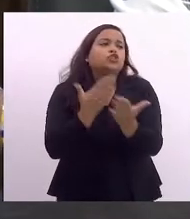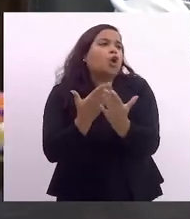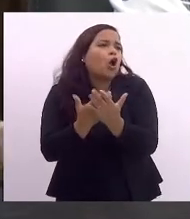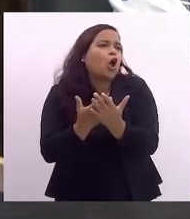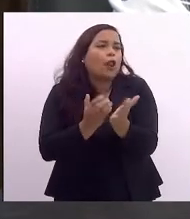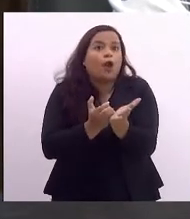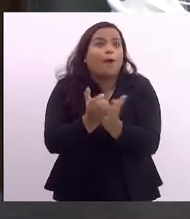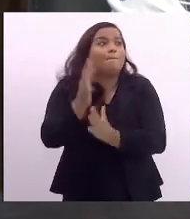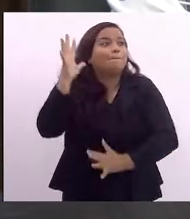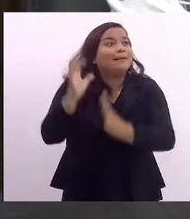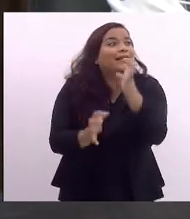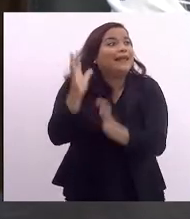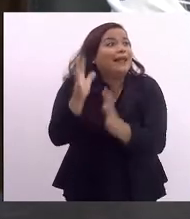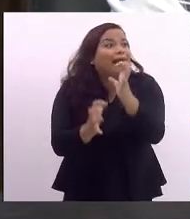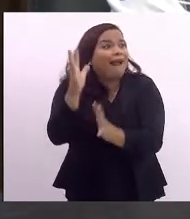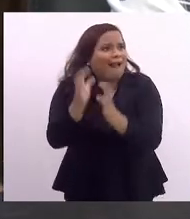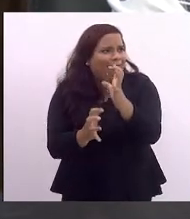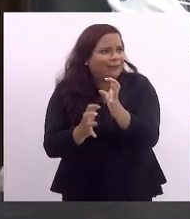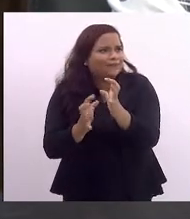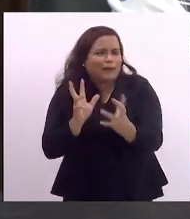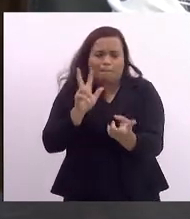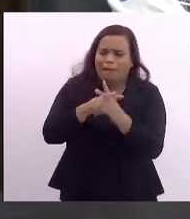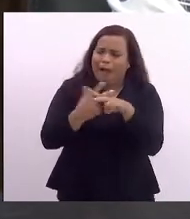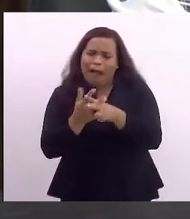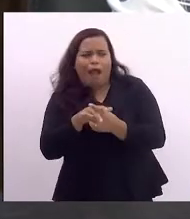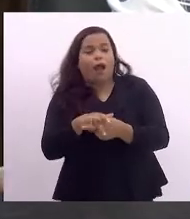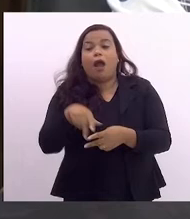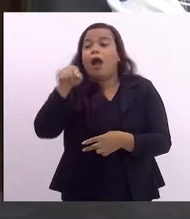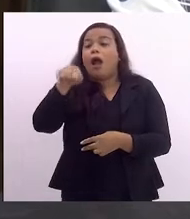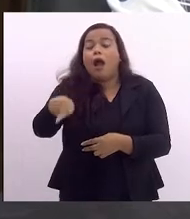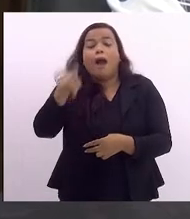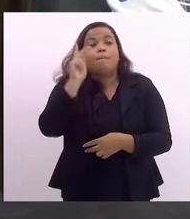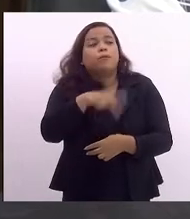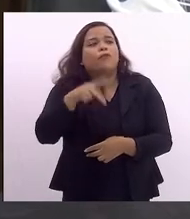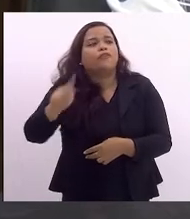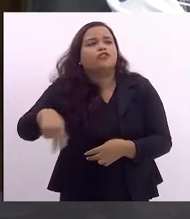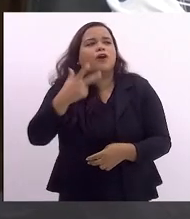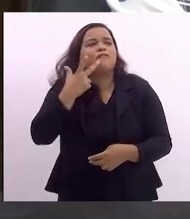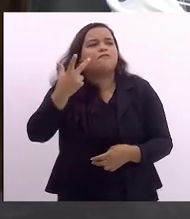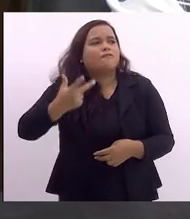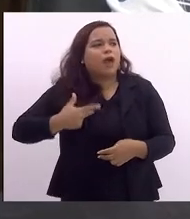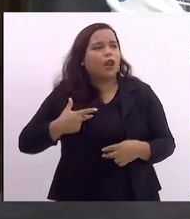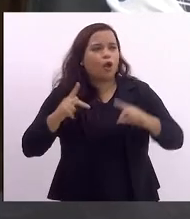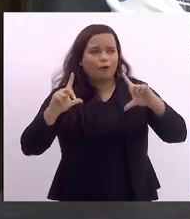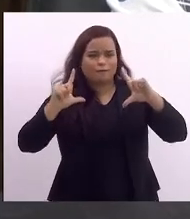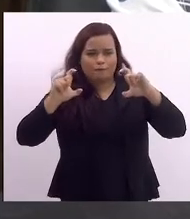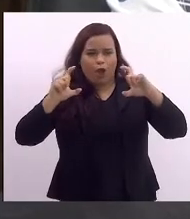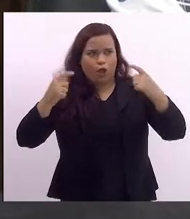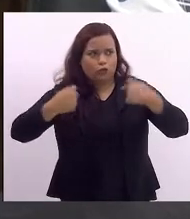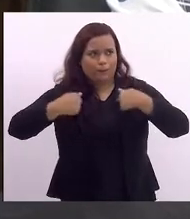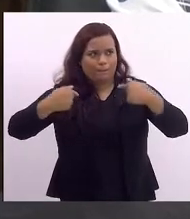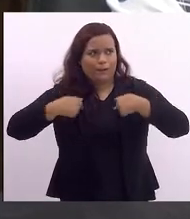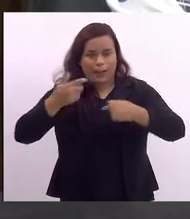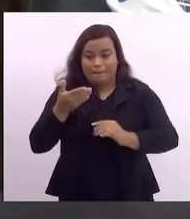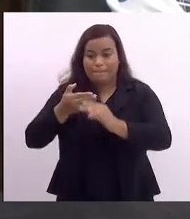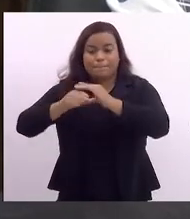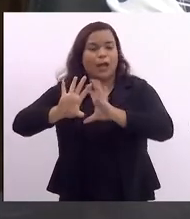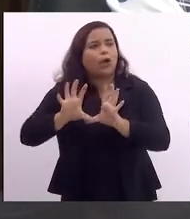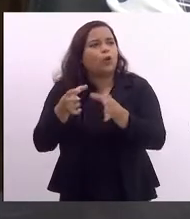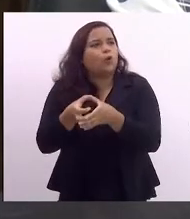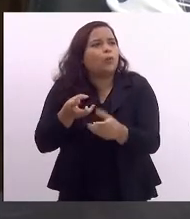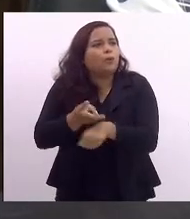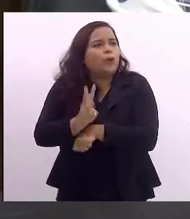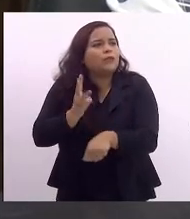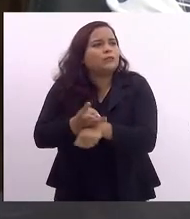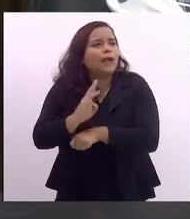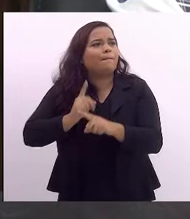na escola, e chegou uma professora que disse que ia tirar uma foto minha e mandar no grupo do WhatsApp, porque, se fosse para a polícia, eu ia ser